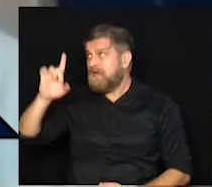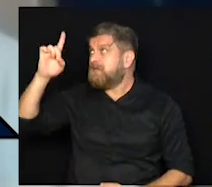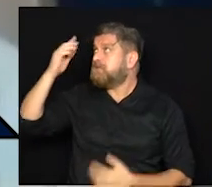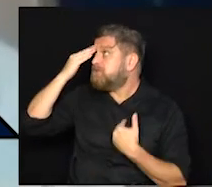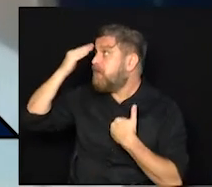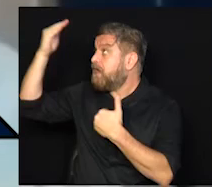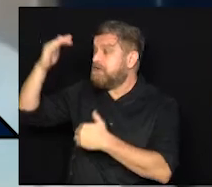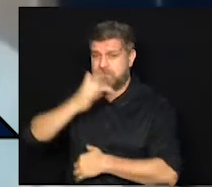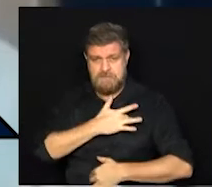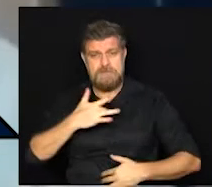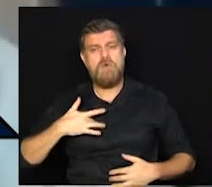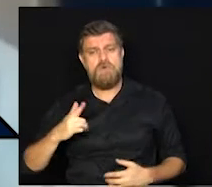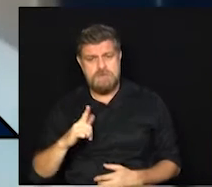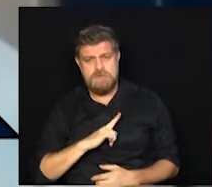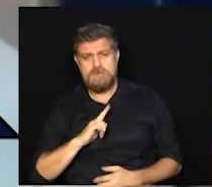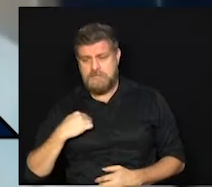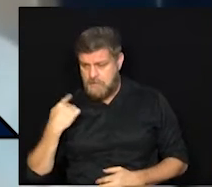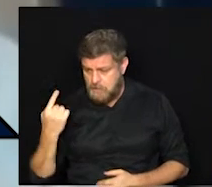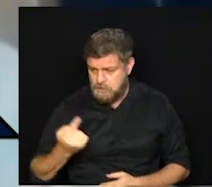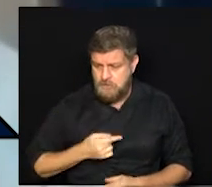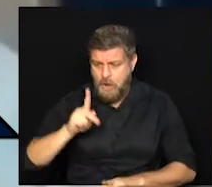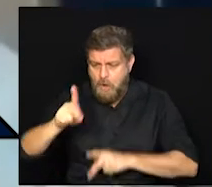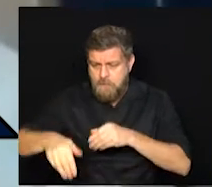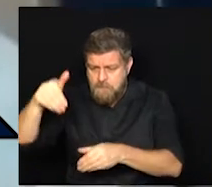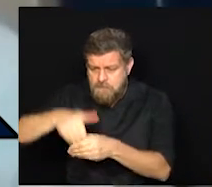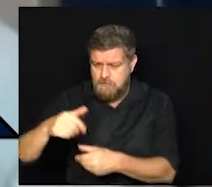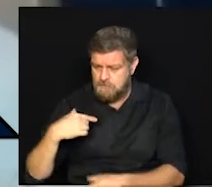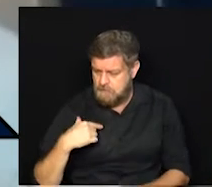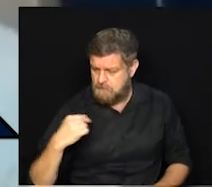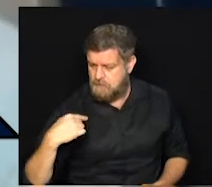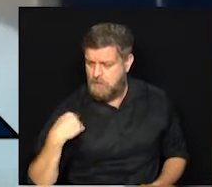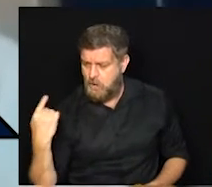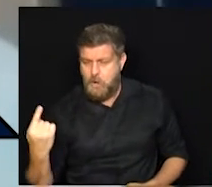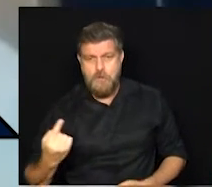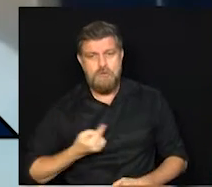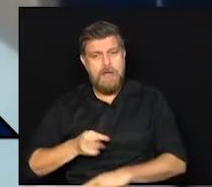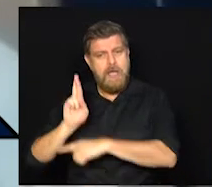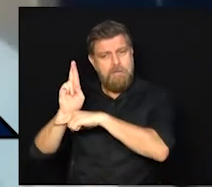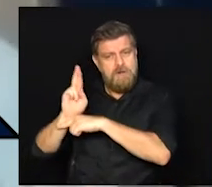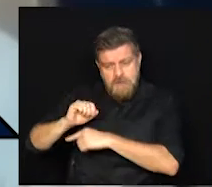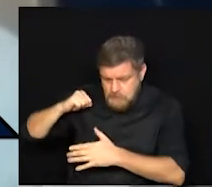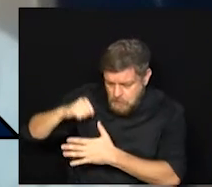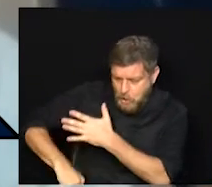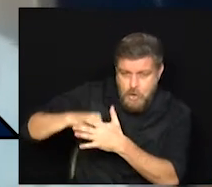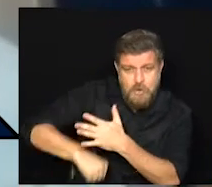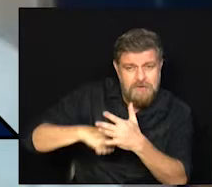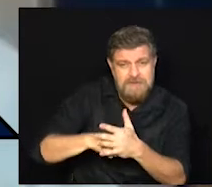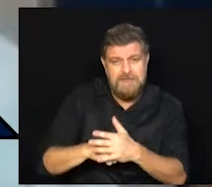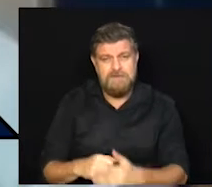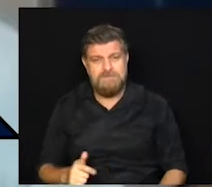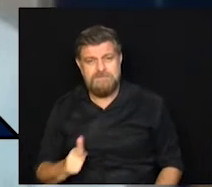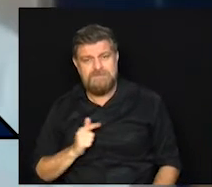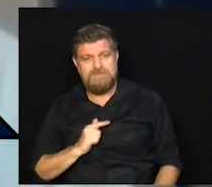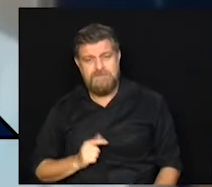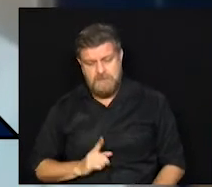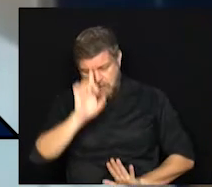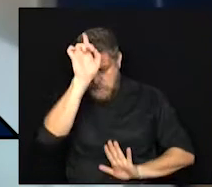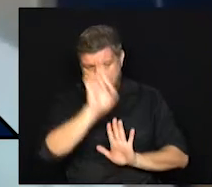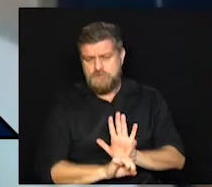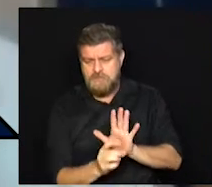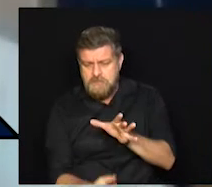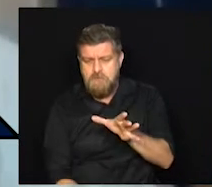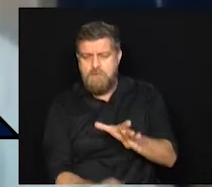temos forças, fomos eleitos para a luta mesmo, para poder buscar e implementar os